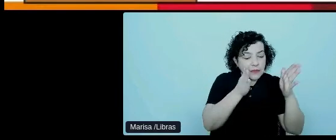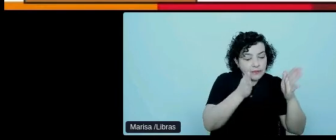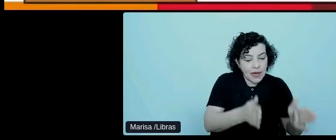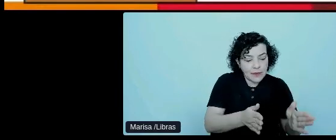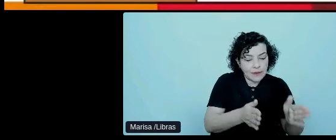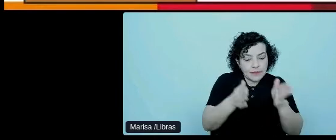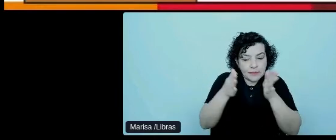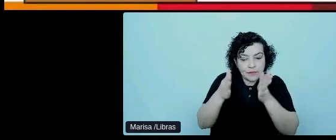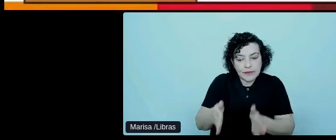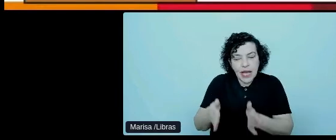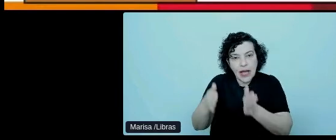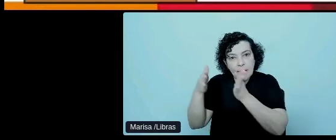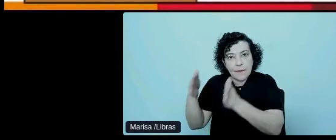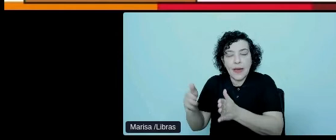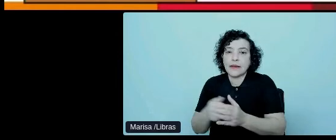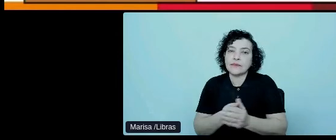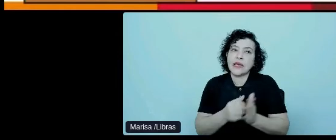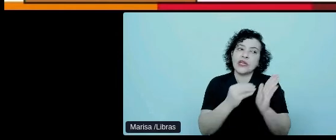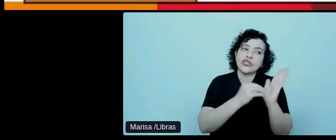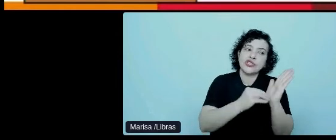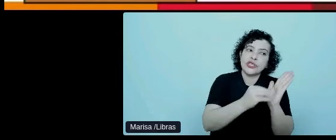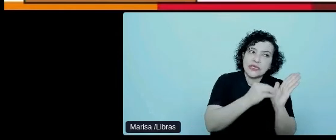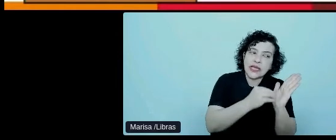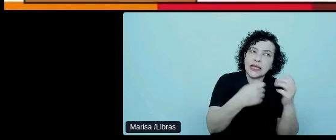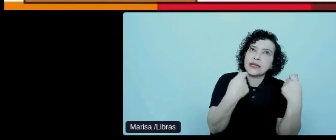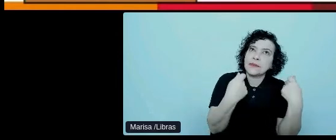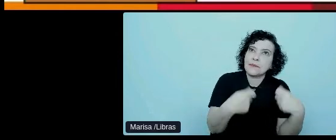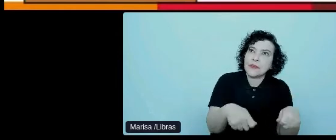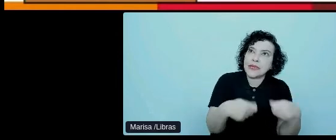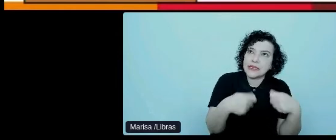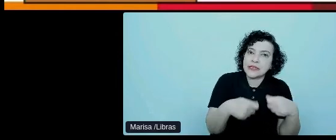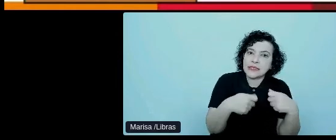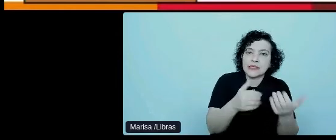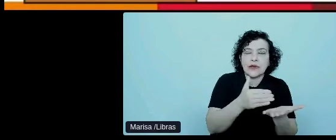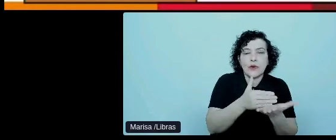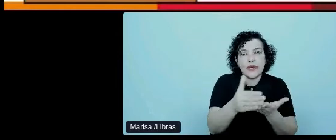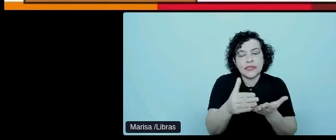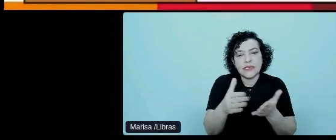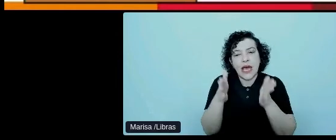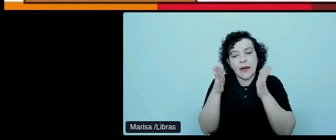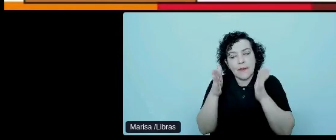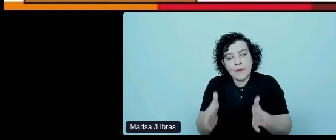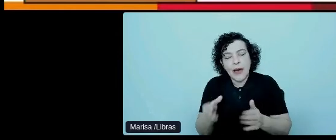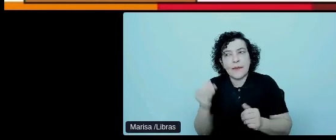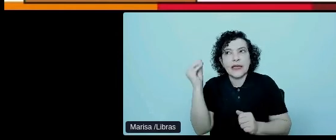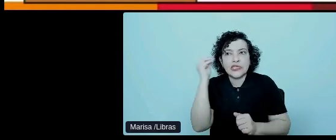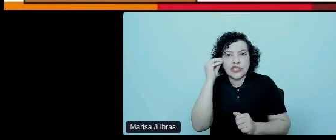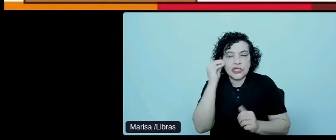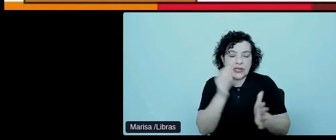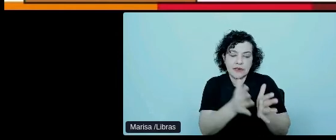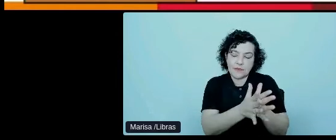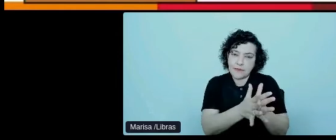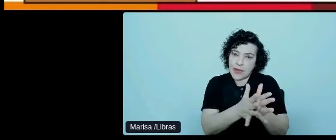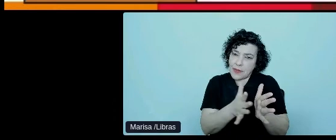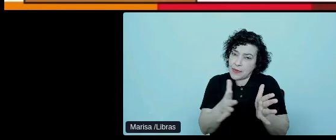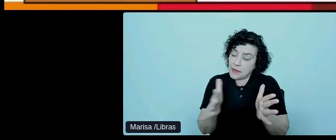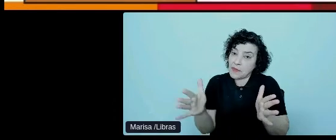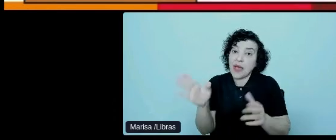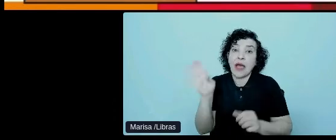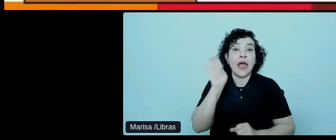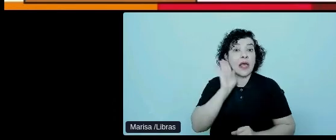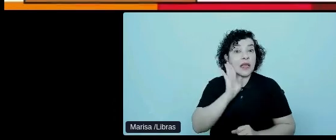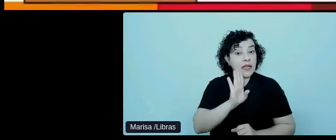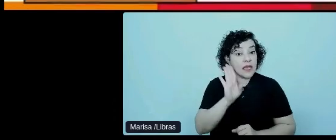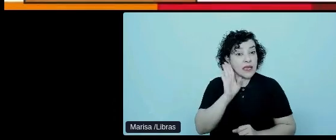projeto. Na etapa de design, o que eu preciso fazer? Na etapa de teste, o que eu preciso fazer? E assim por diante. É muito legal que isso